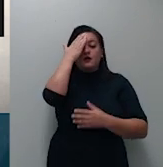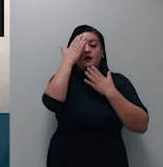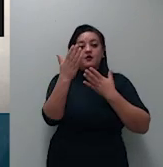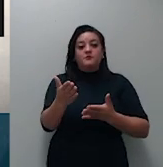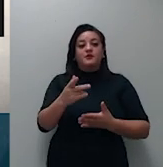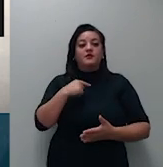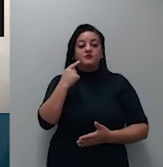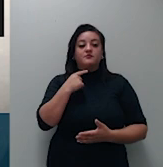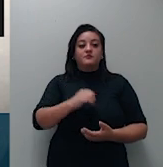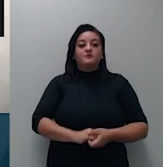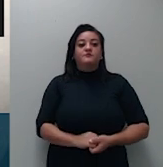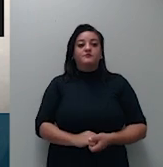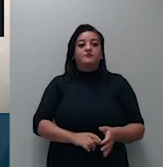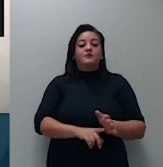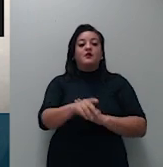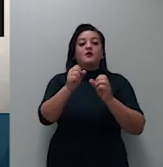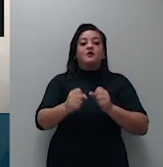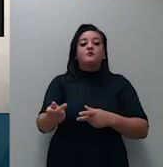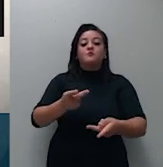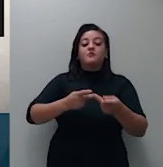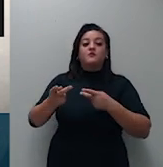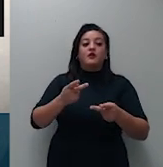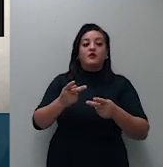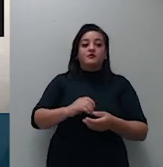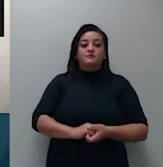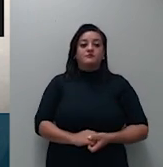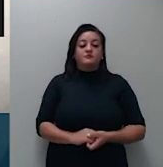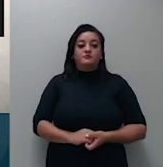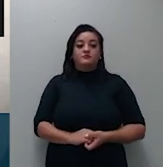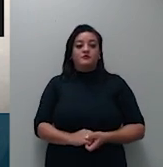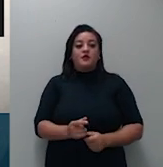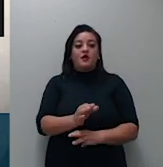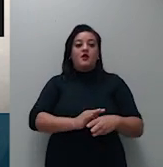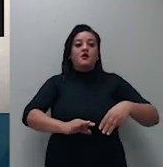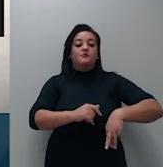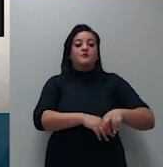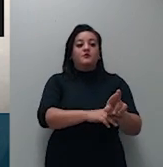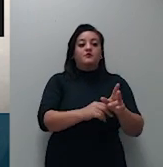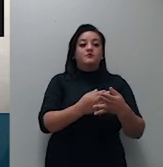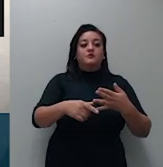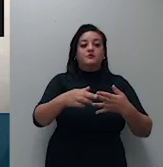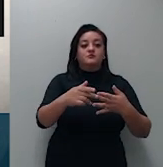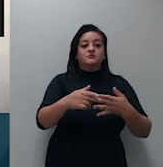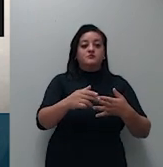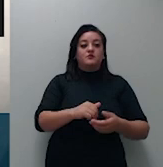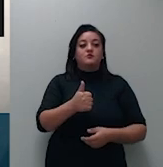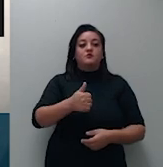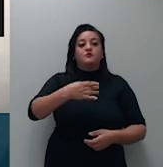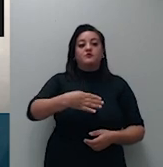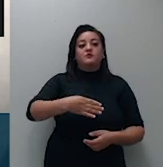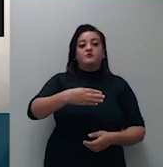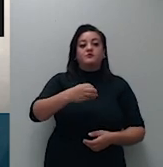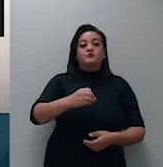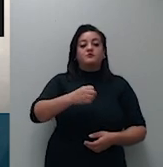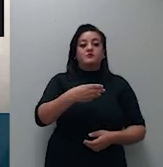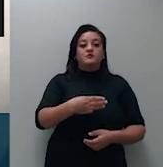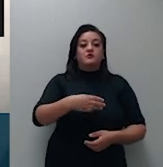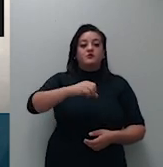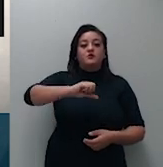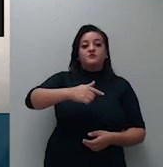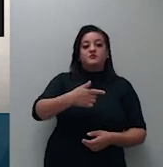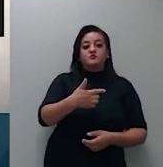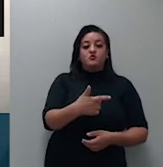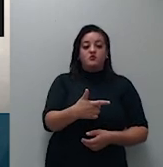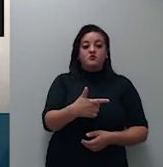Obrigado Doutor advogado é relator do agravo em União 400